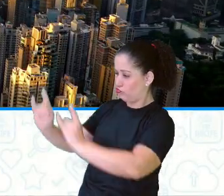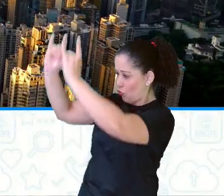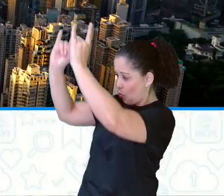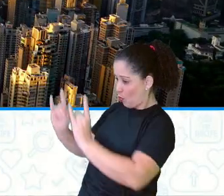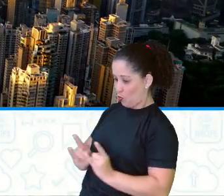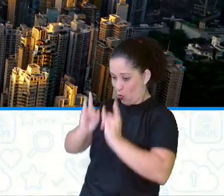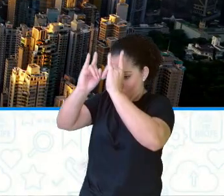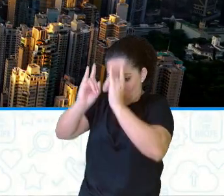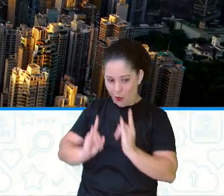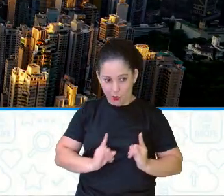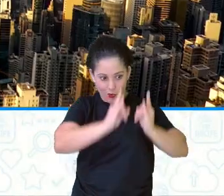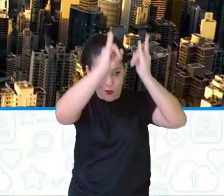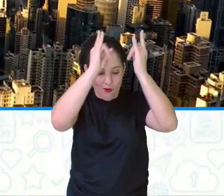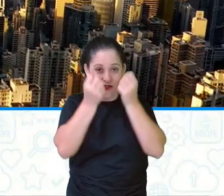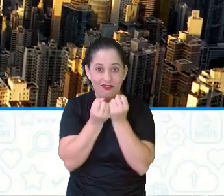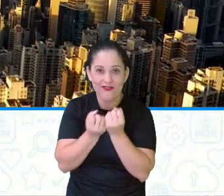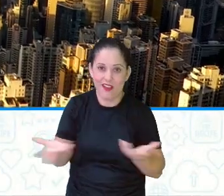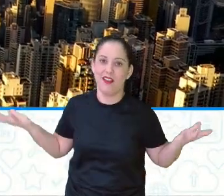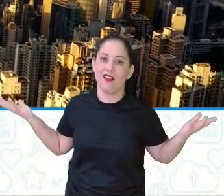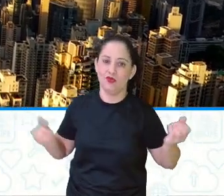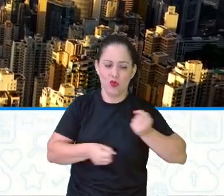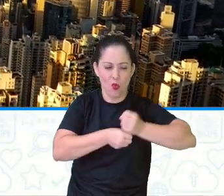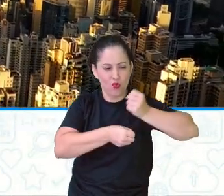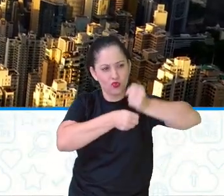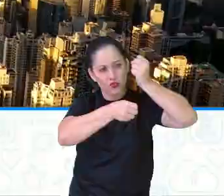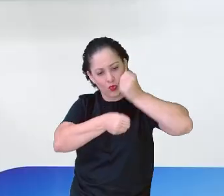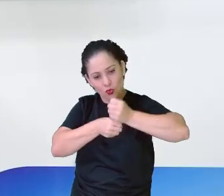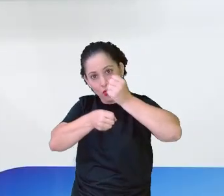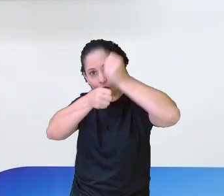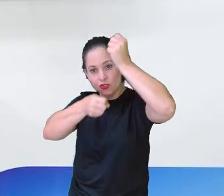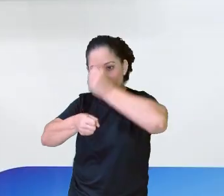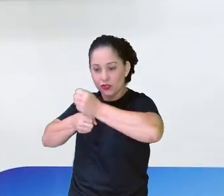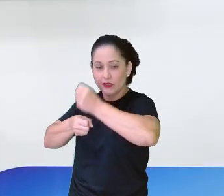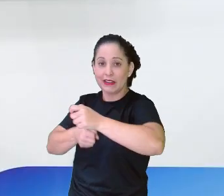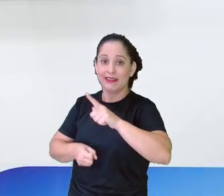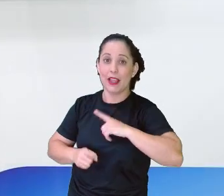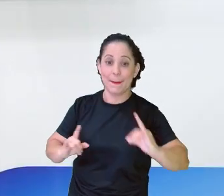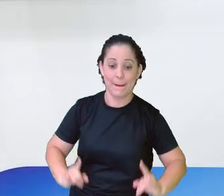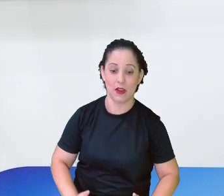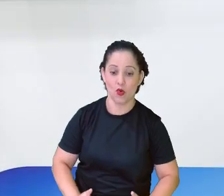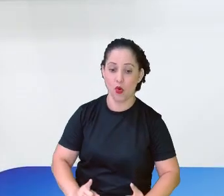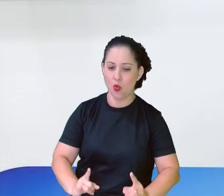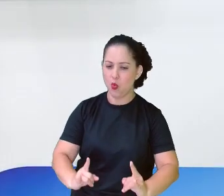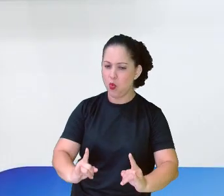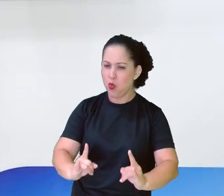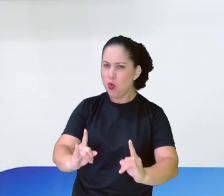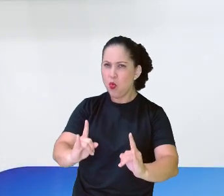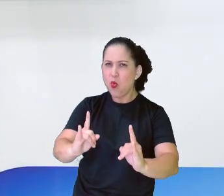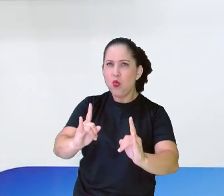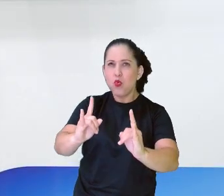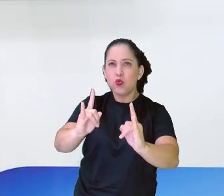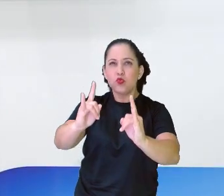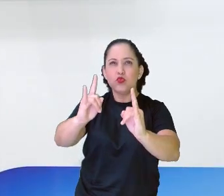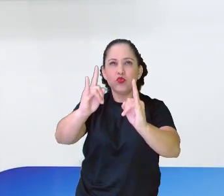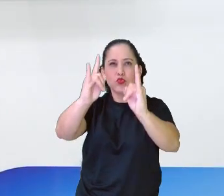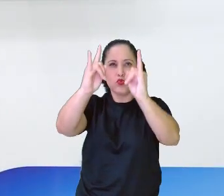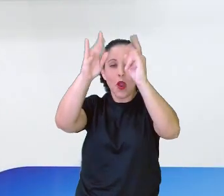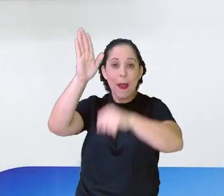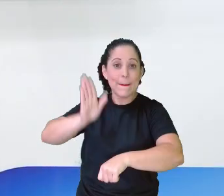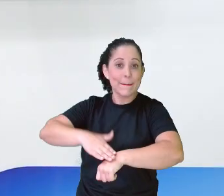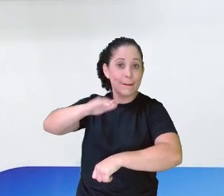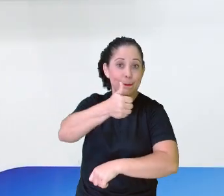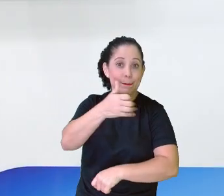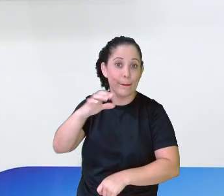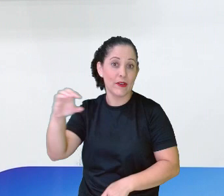construir esses prédios gigantes. Existem prédios que são, nossa, passam dos 100 andares. Aqui em Pernambuco a gente não